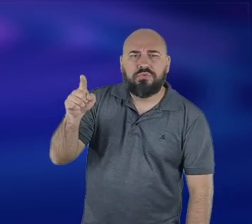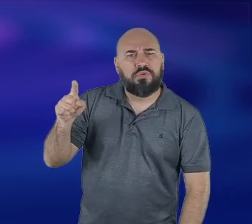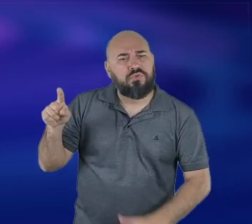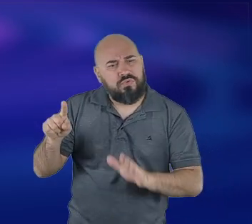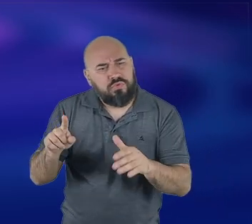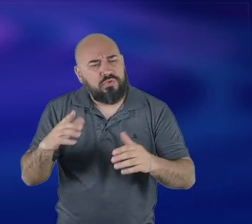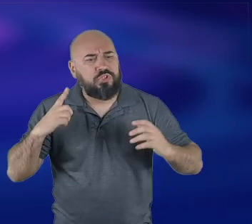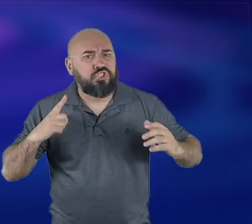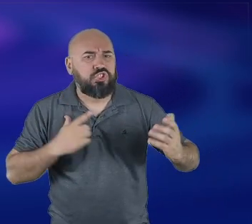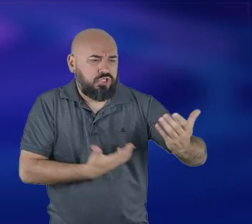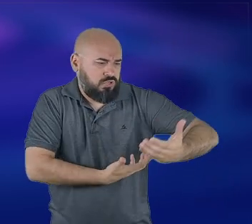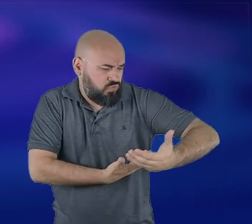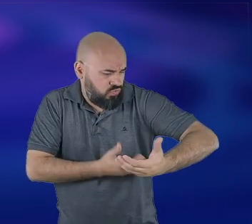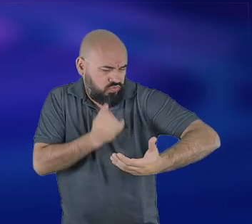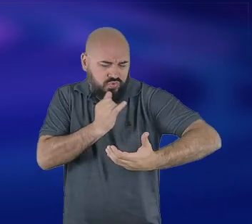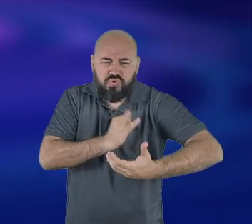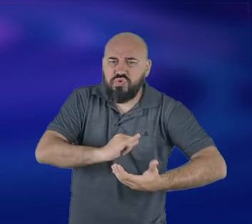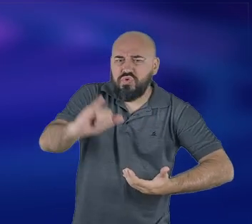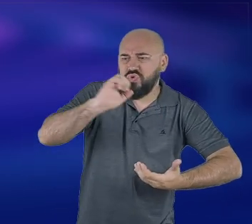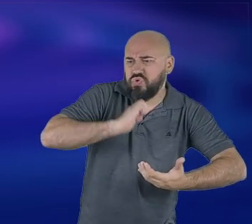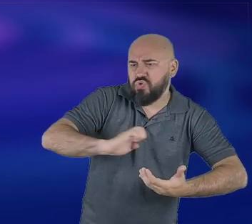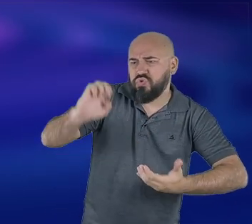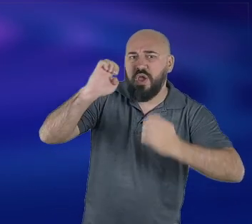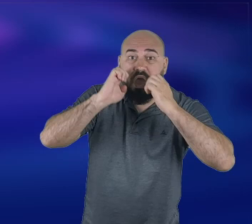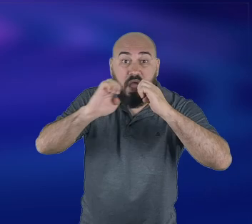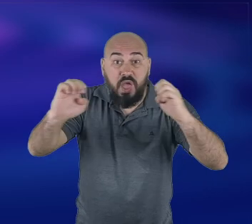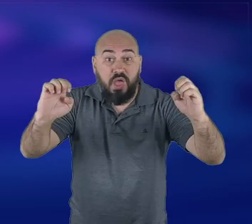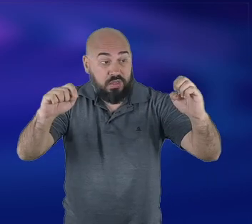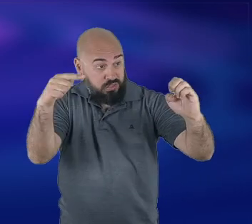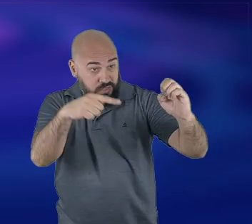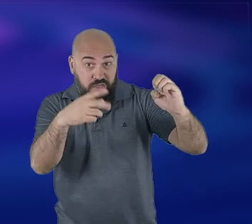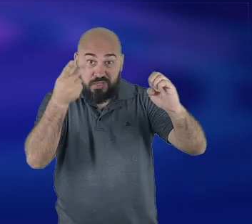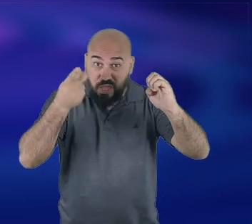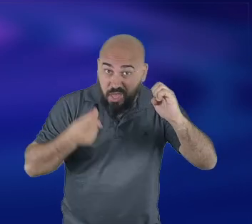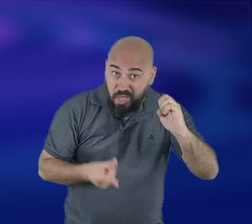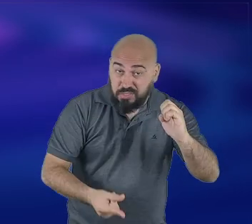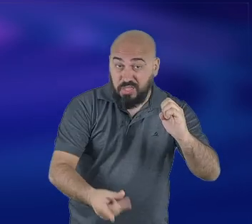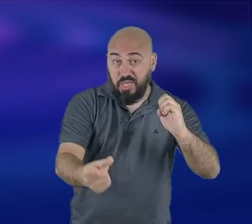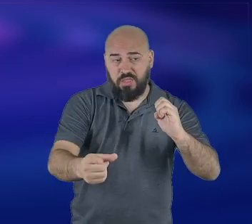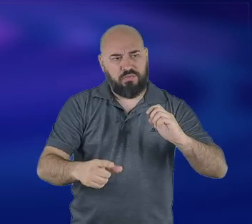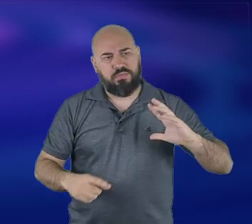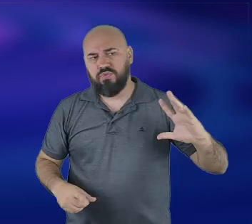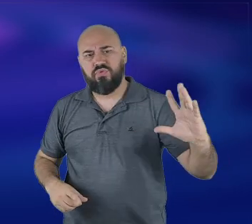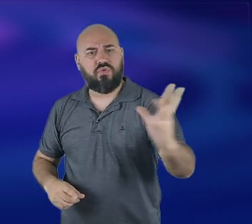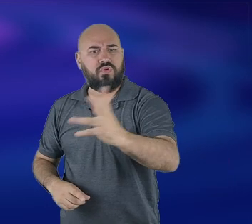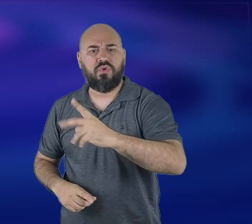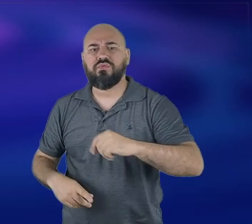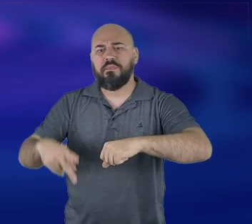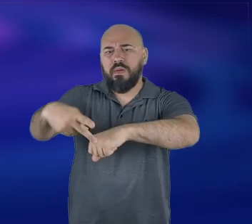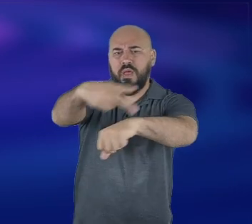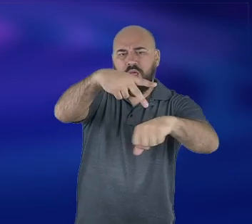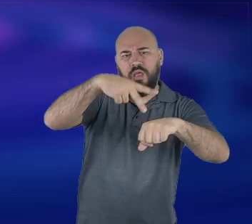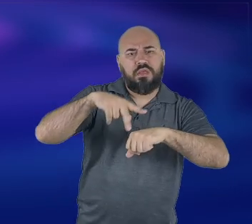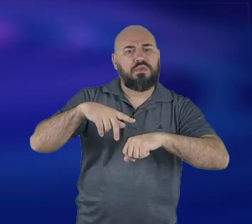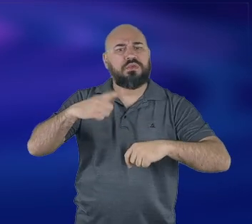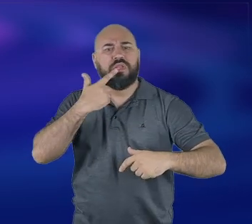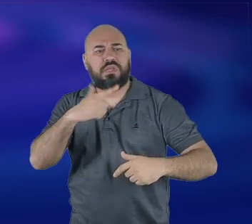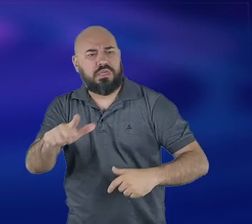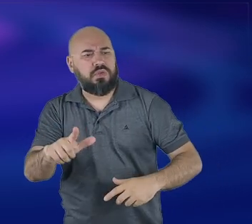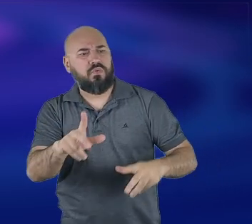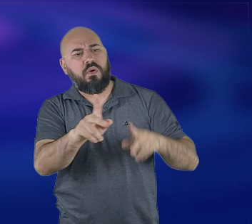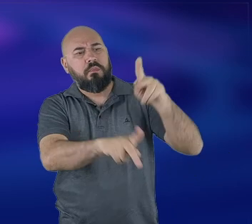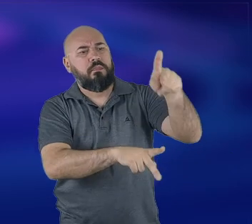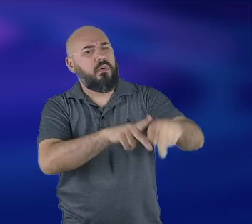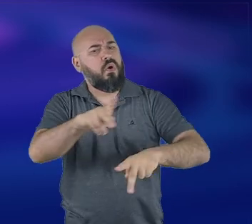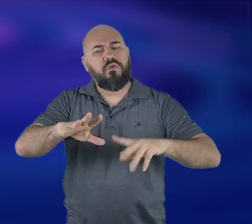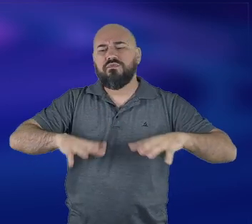eterno, para pregar aos que se assentam sobre a terra e a cada nação, e tribo, e língua, e povo, dizendo em grande voz: temei